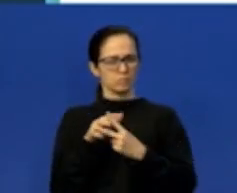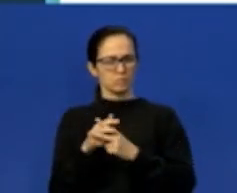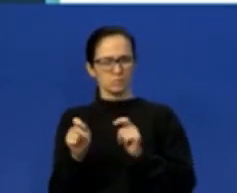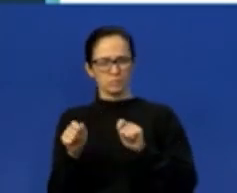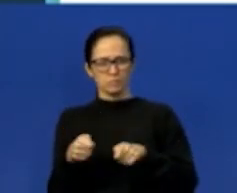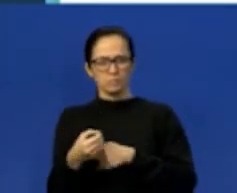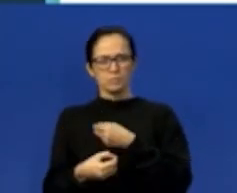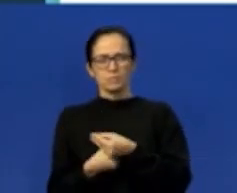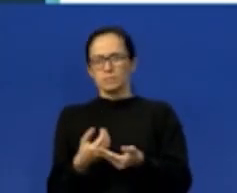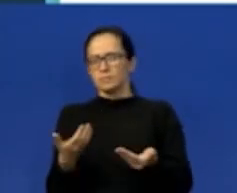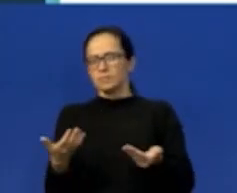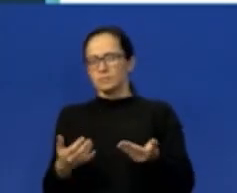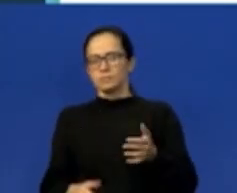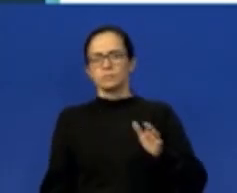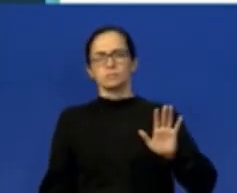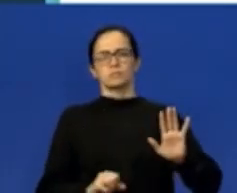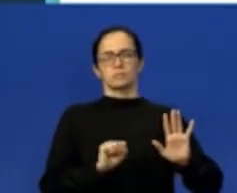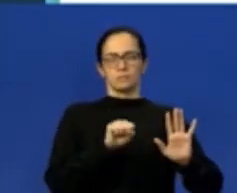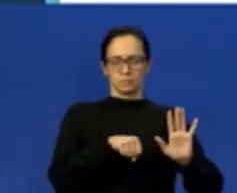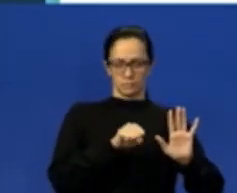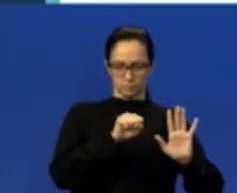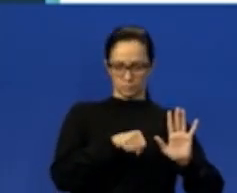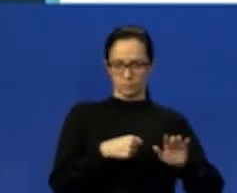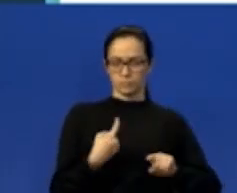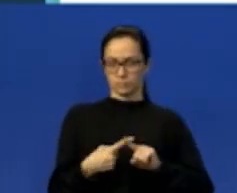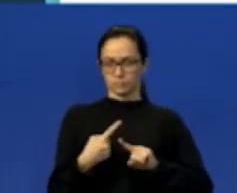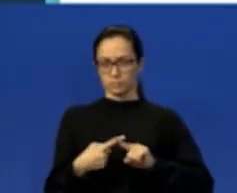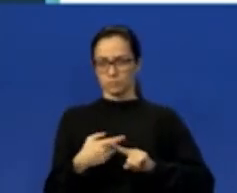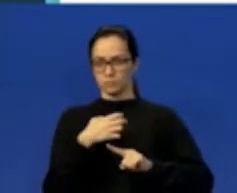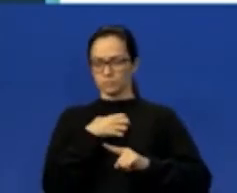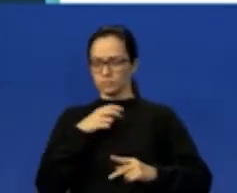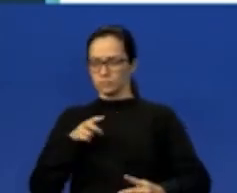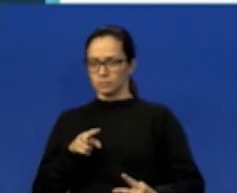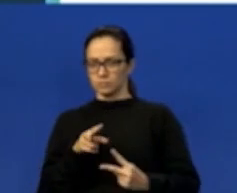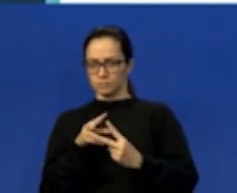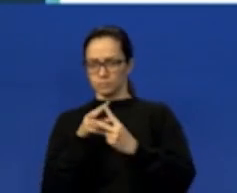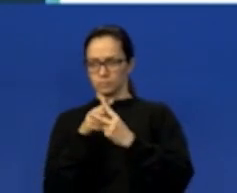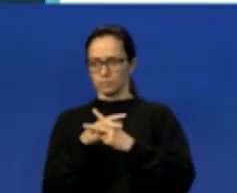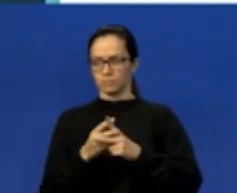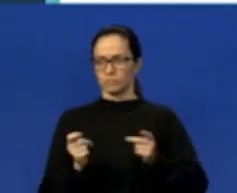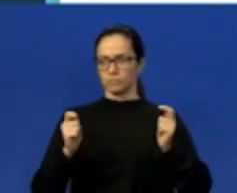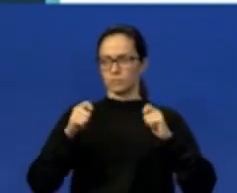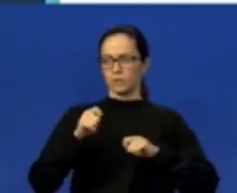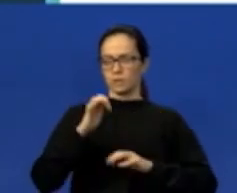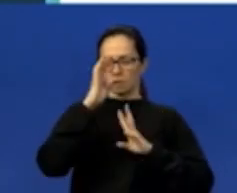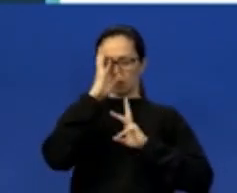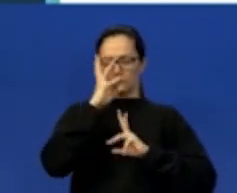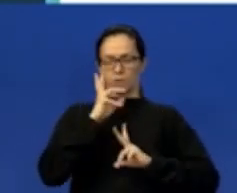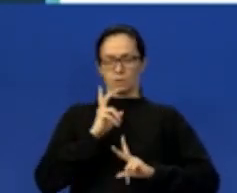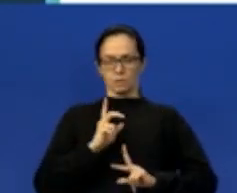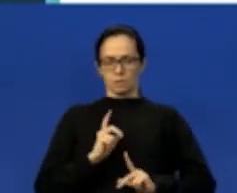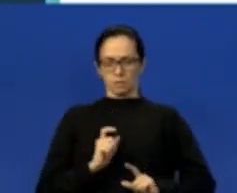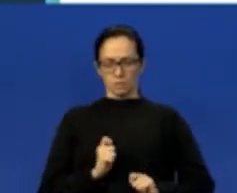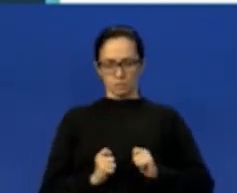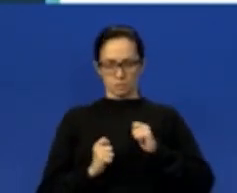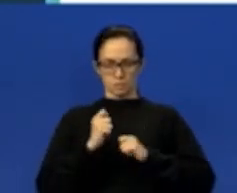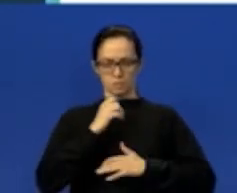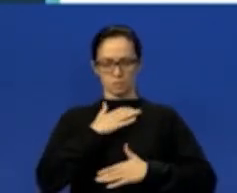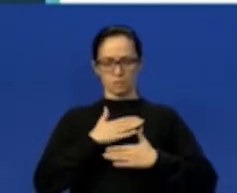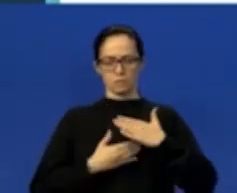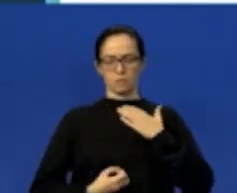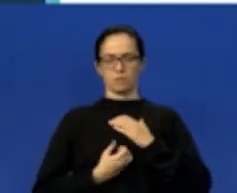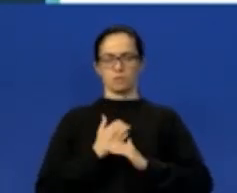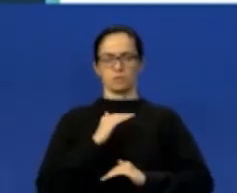Sim, sim. Vamos ver por quê, né? Porque a luta, ela atinge todos os campos, todas as áreas